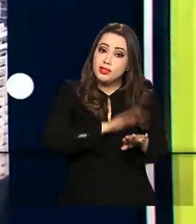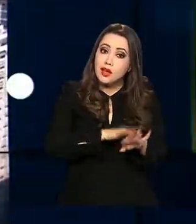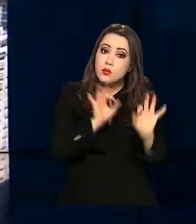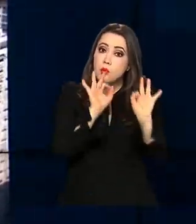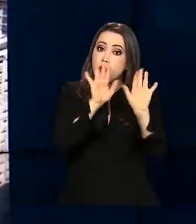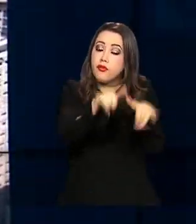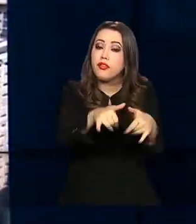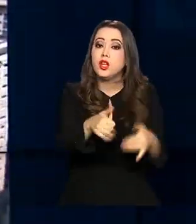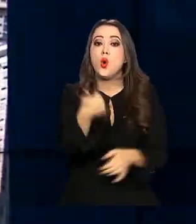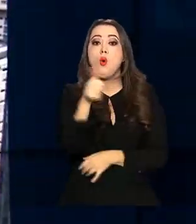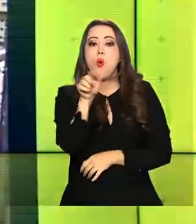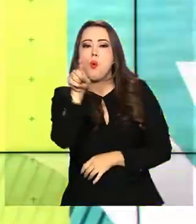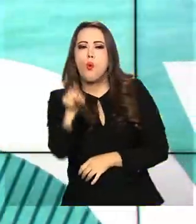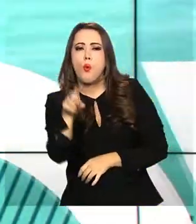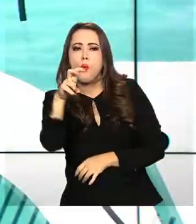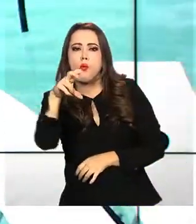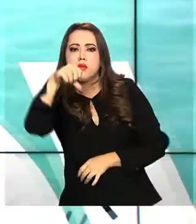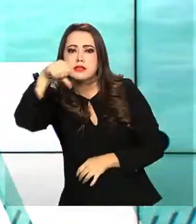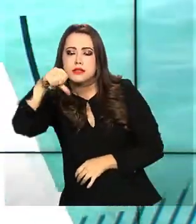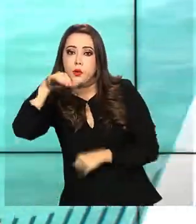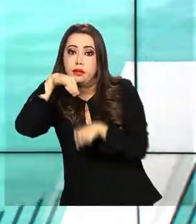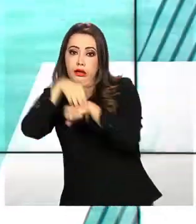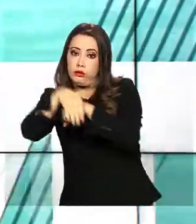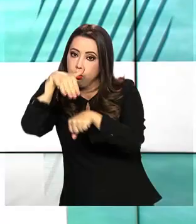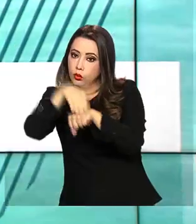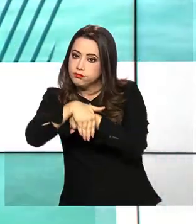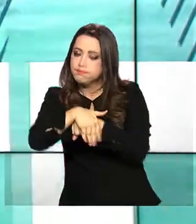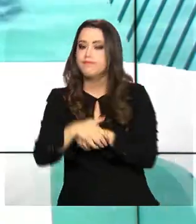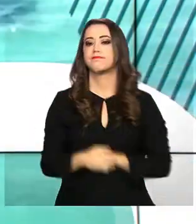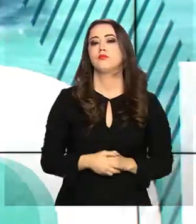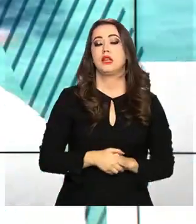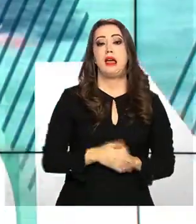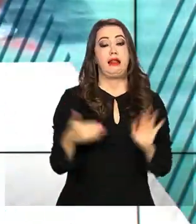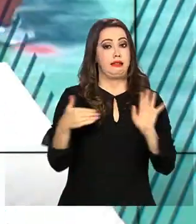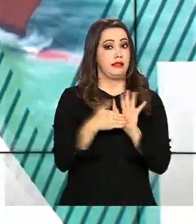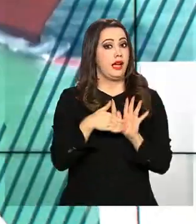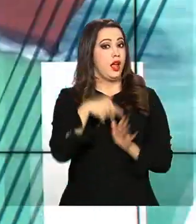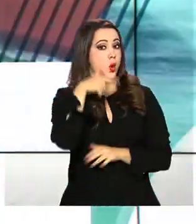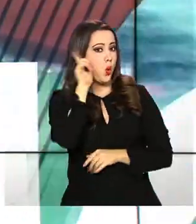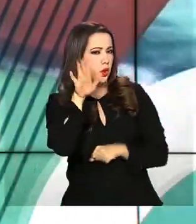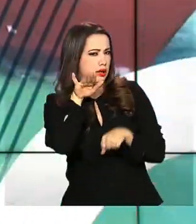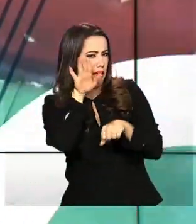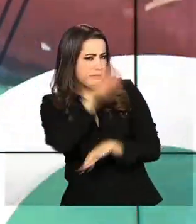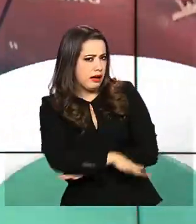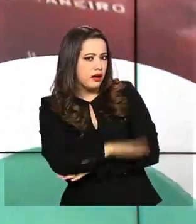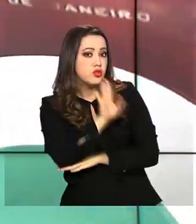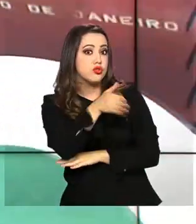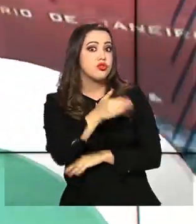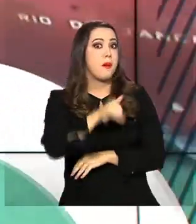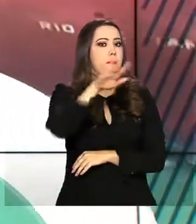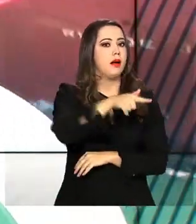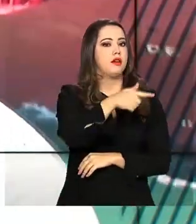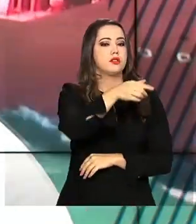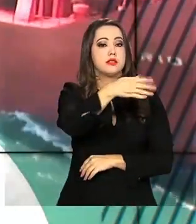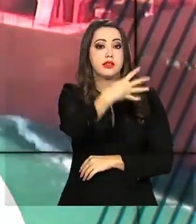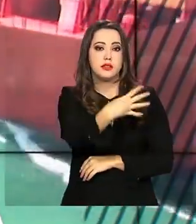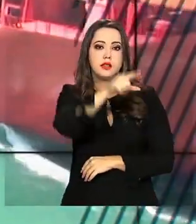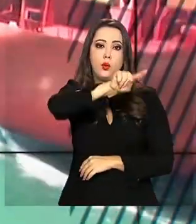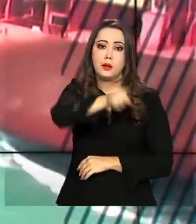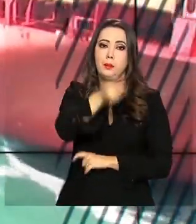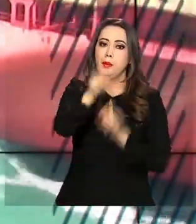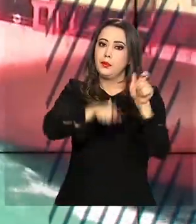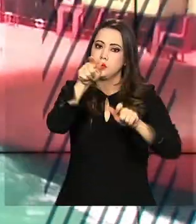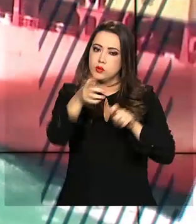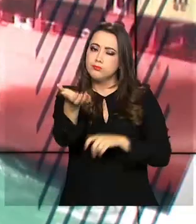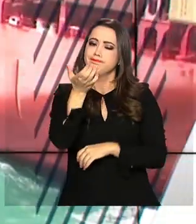às 11h59 da noite. Até o fim da tarde de ontem, o número de inscritos já era de mais de 74 mil